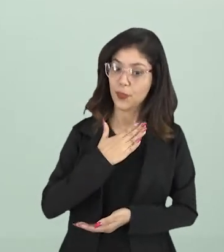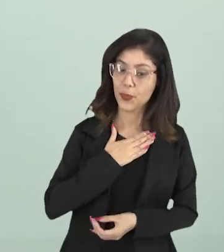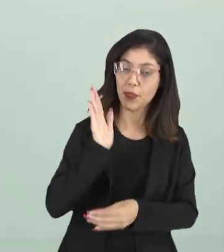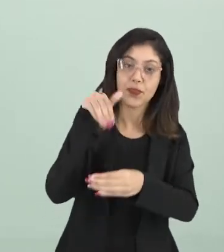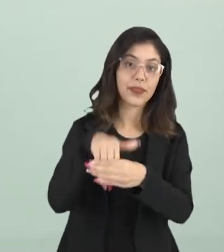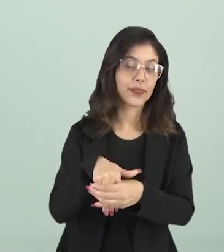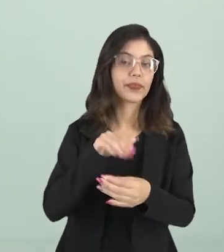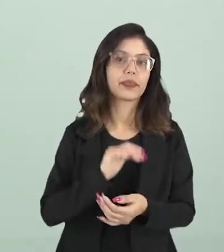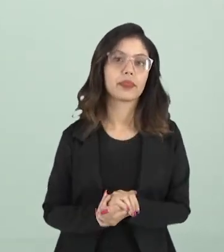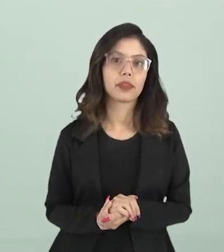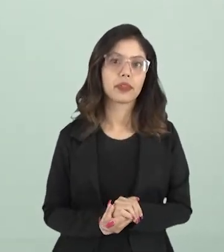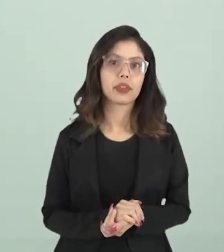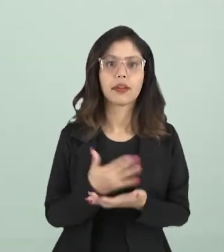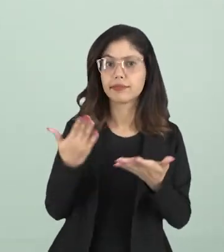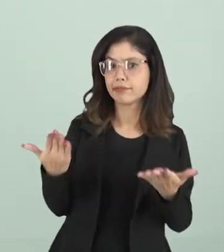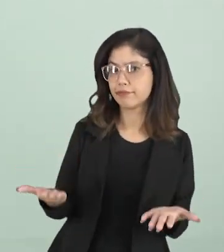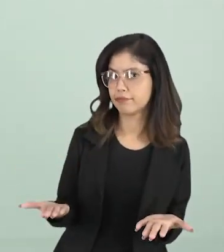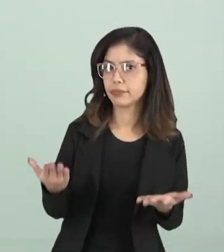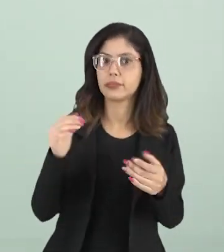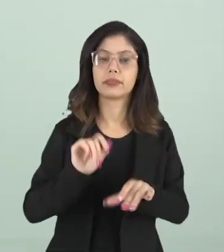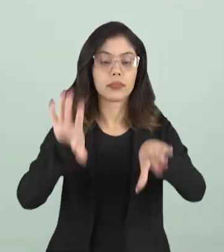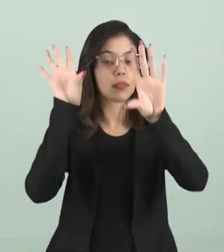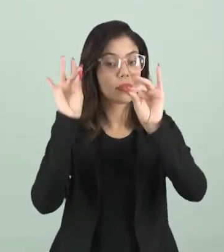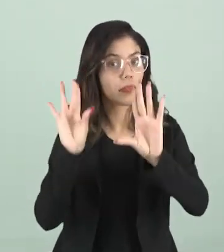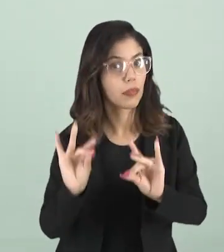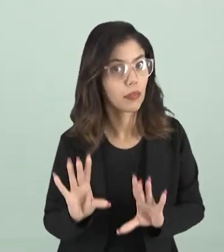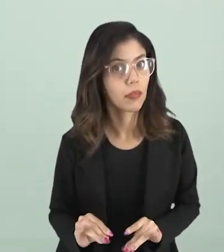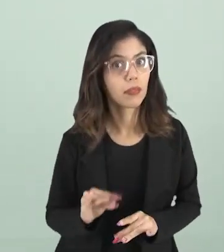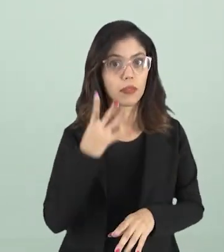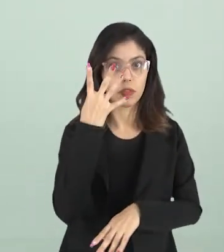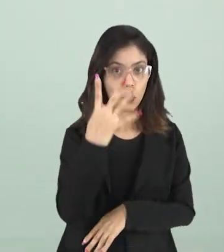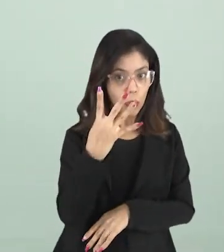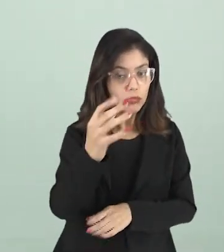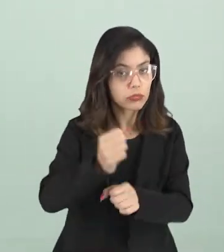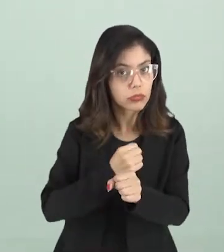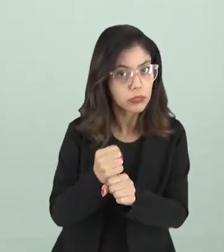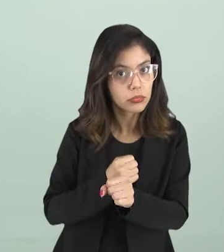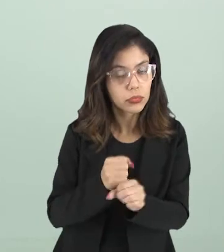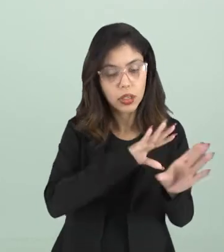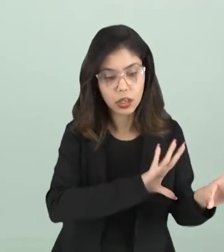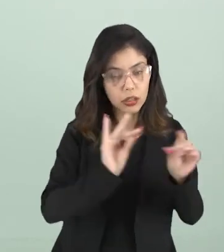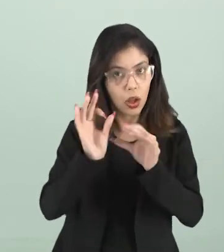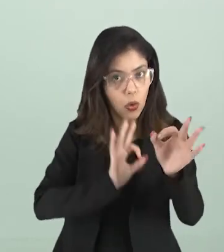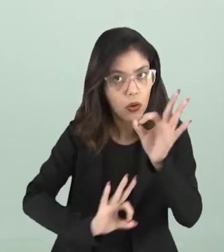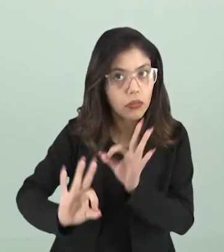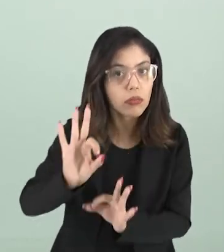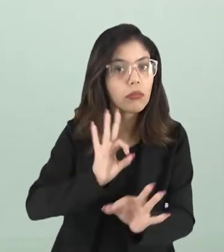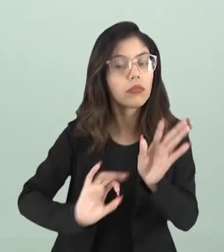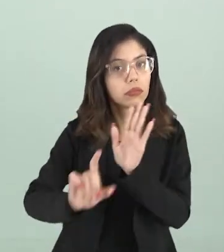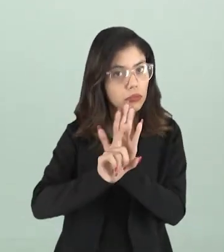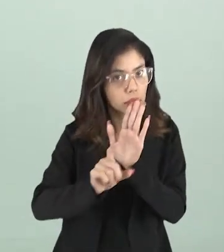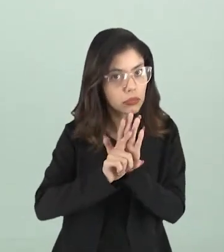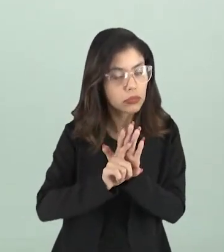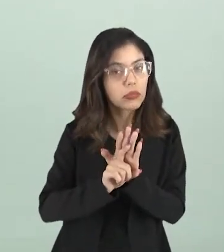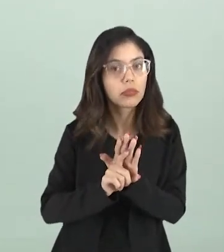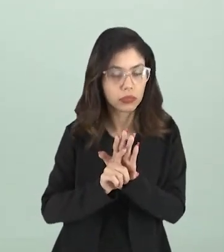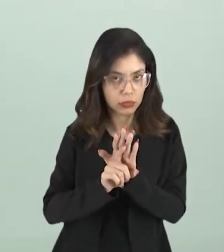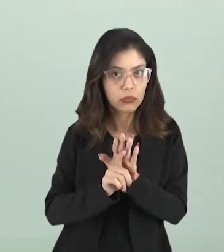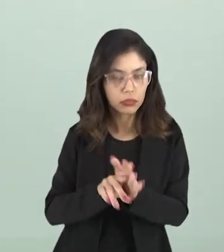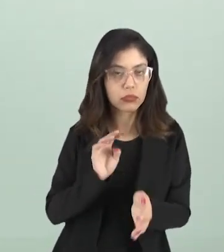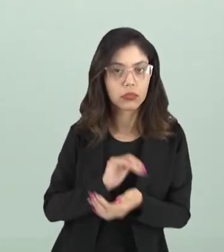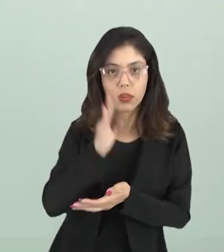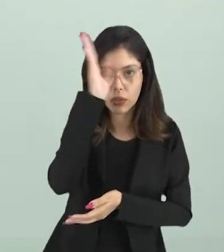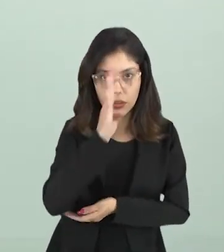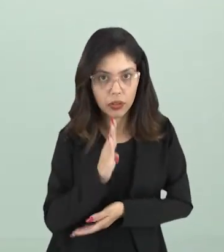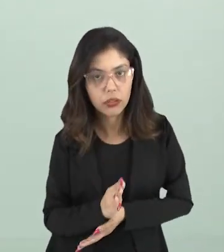voto. Periodicamente, a cada 4 anos, através de uma organização eleitoral que existe no